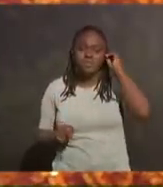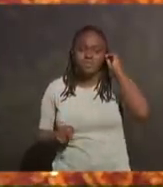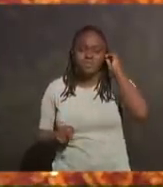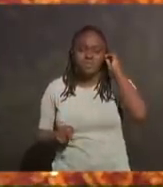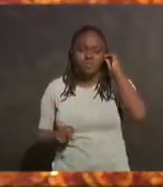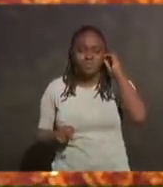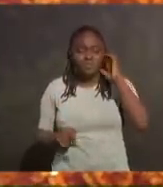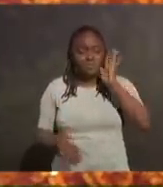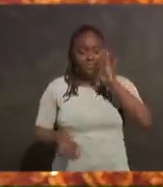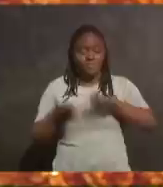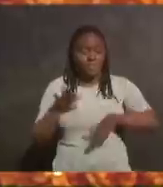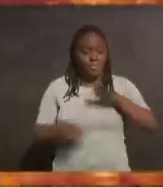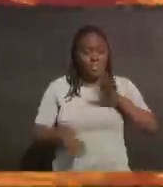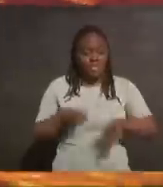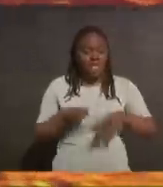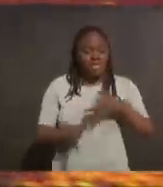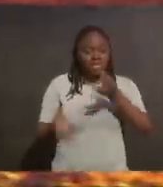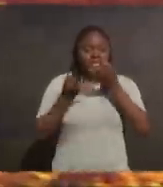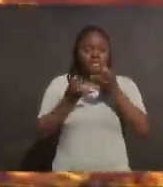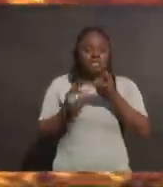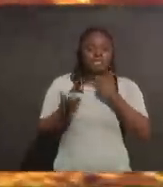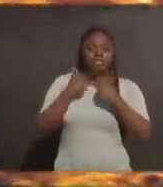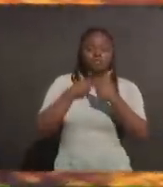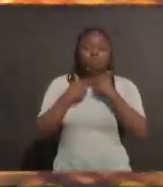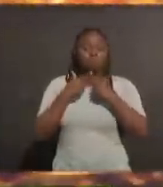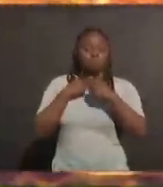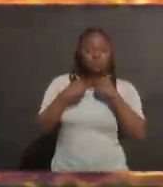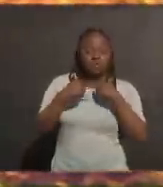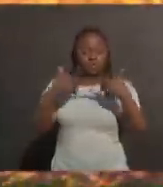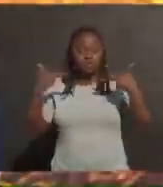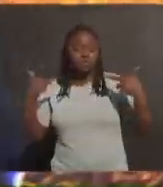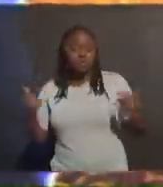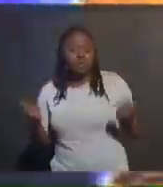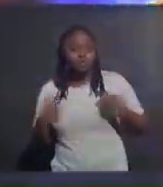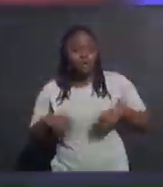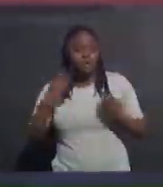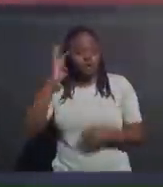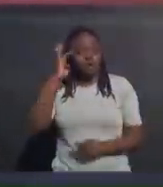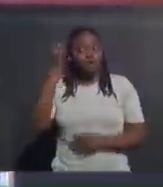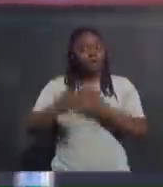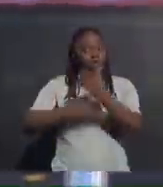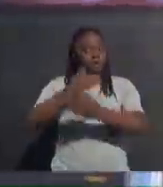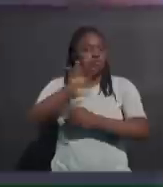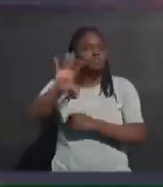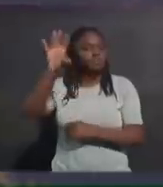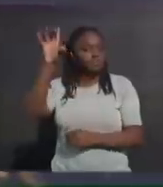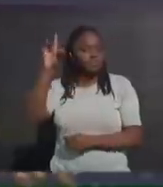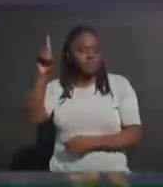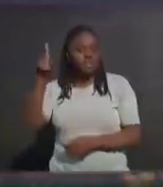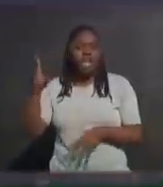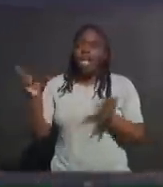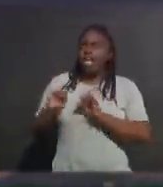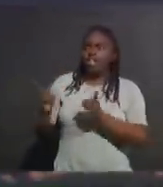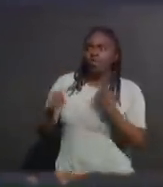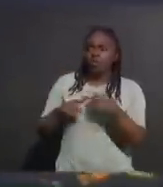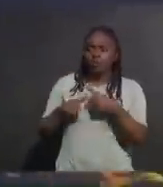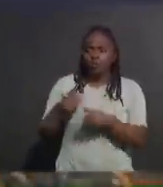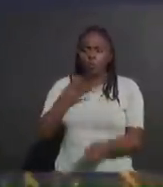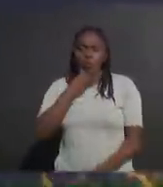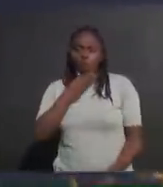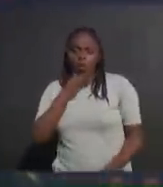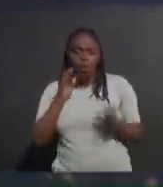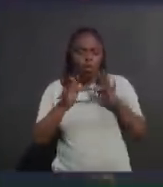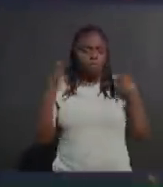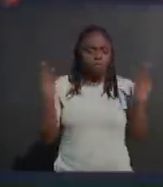Muitas vezes a gente tem desejo demais. É uma coisa que é para ser equalizada e resolvida diante de Deus. Não, porque eu sou muito homem, que a minha família é